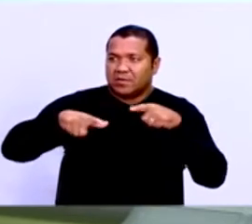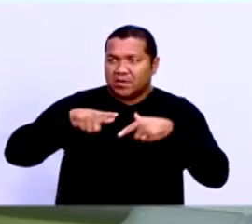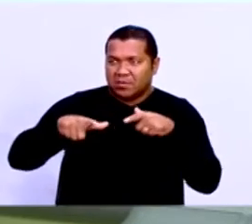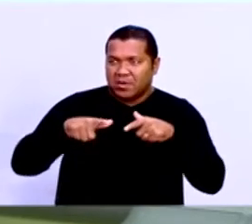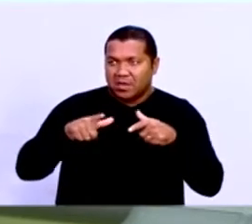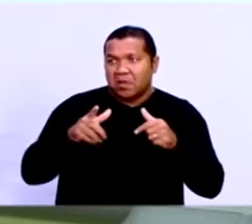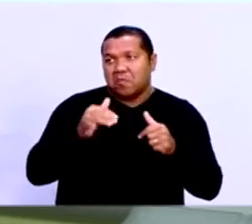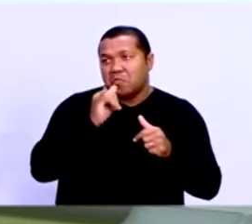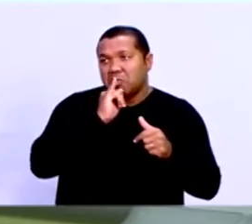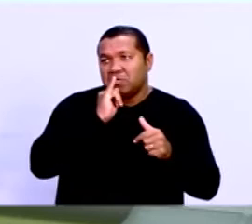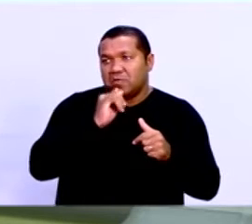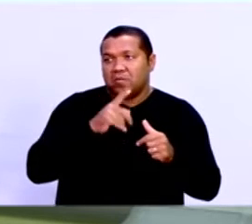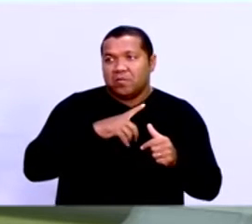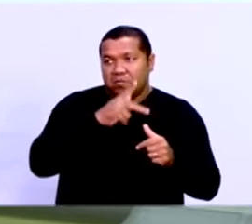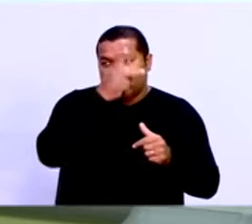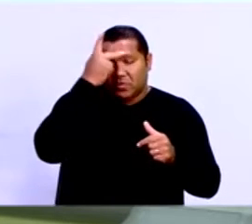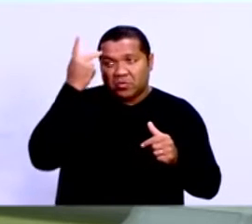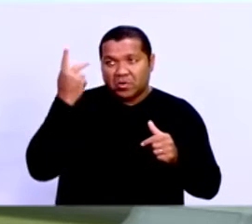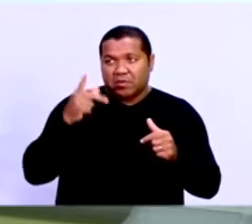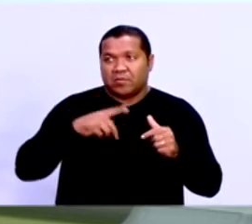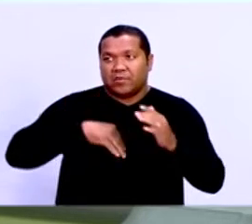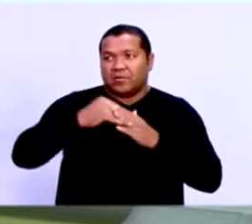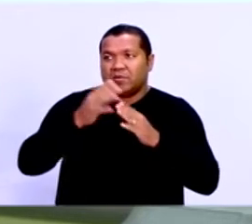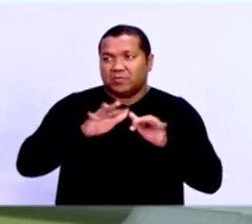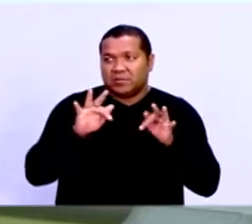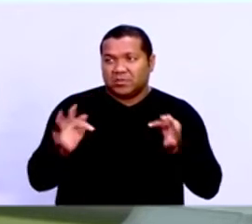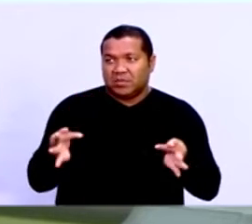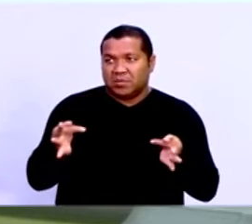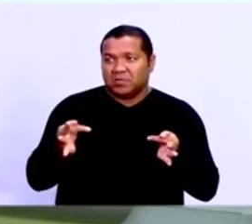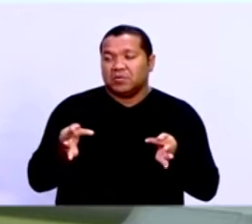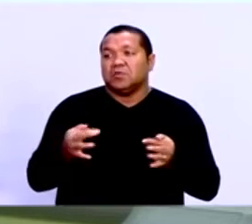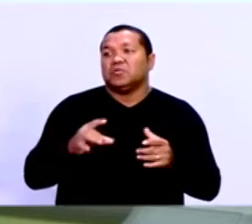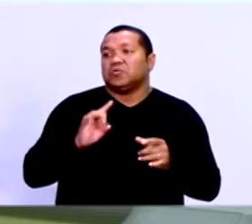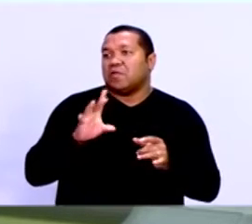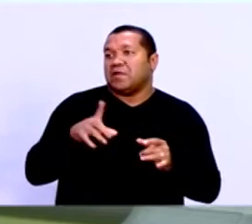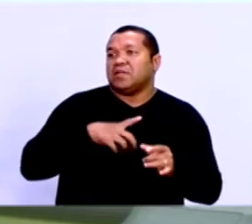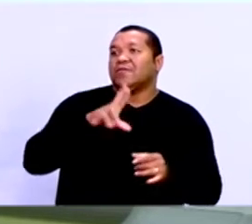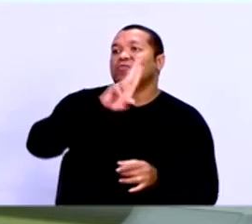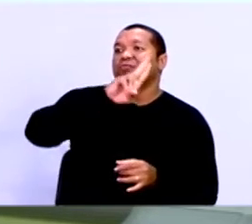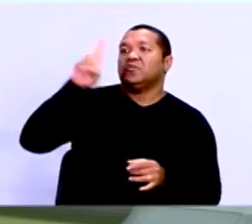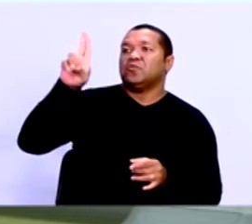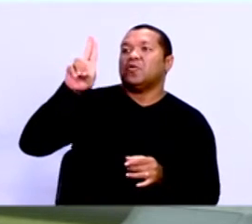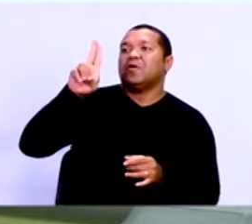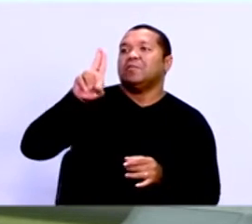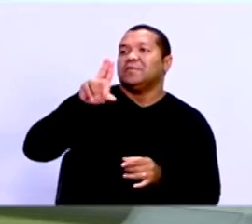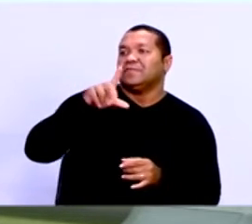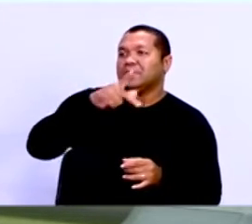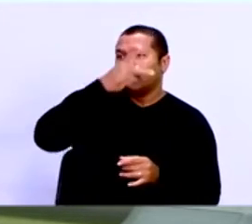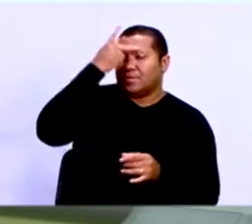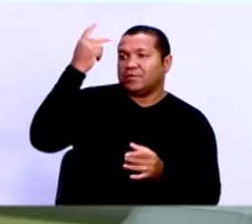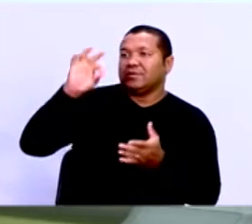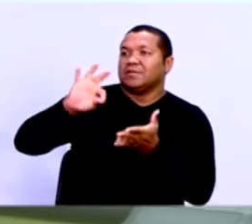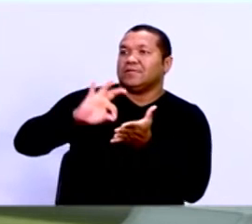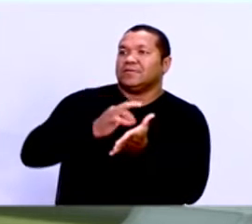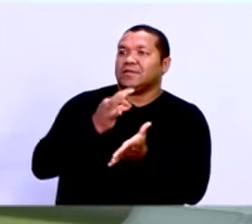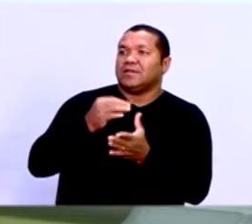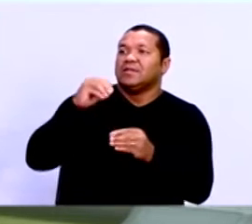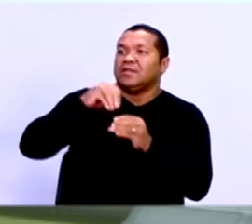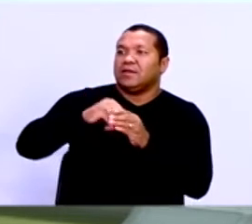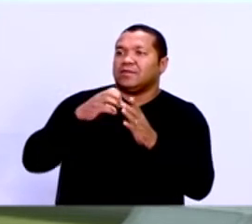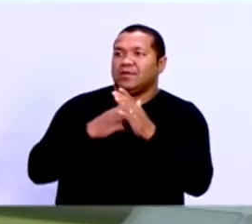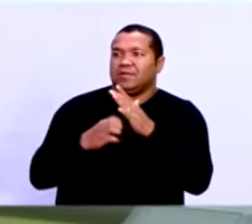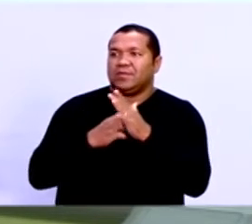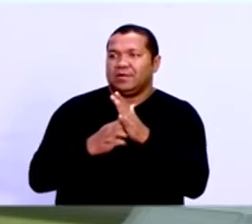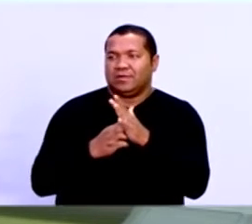nome completo do cliente ele não vai poder ter acesso é uma restrição do do software ele só vai poder usar o